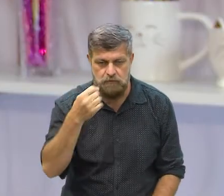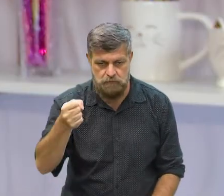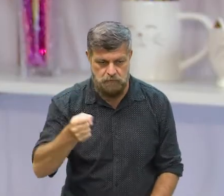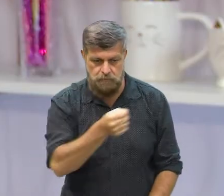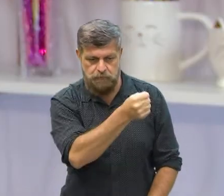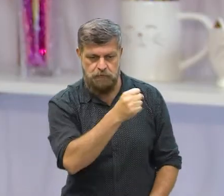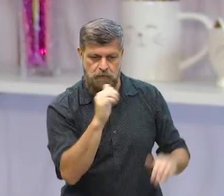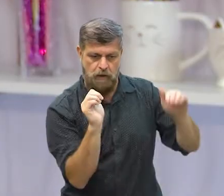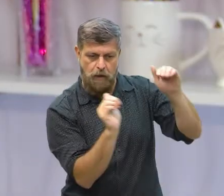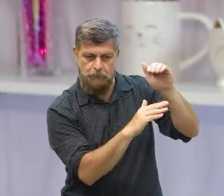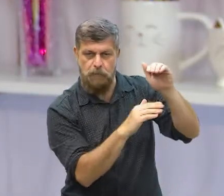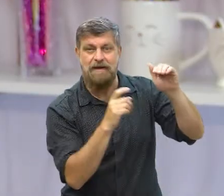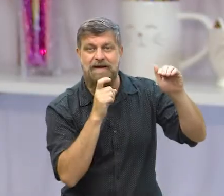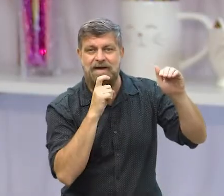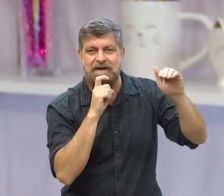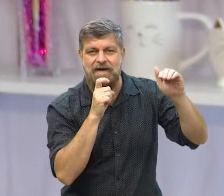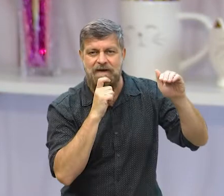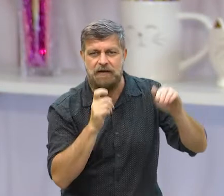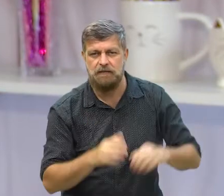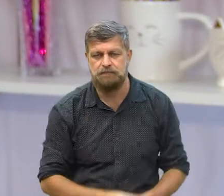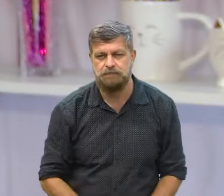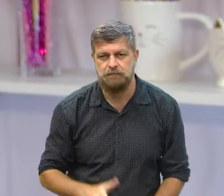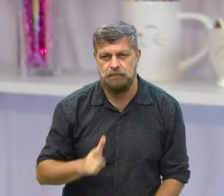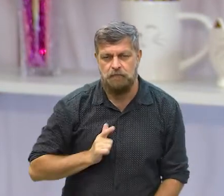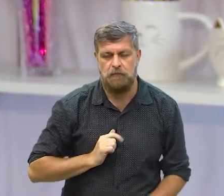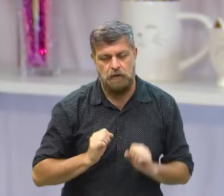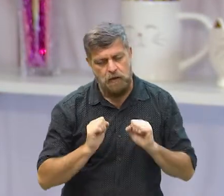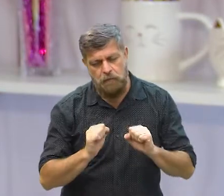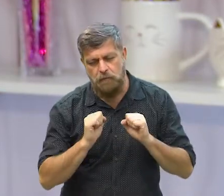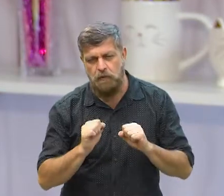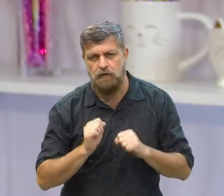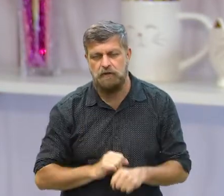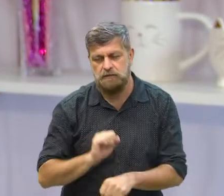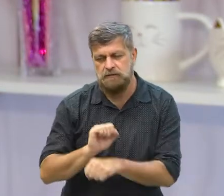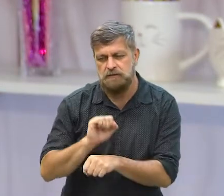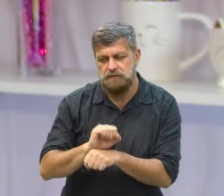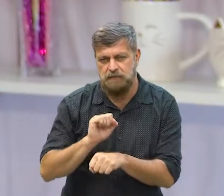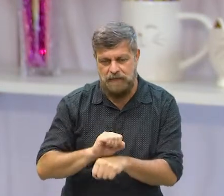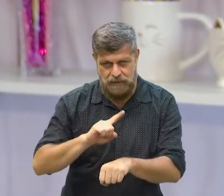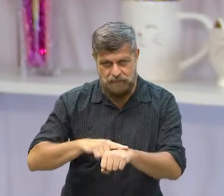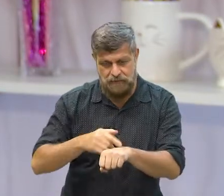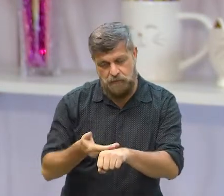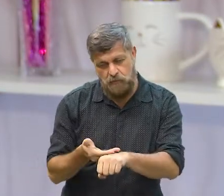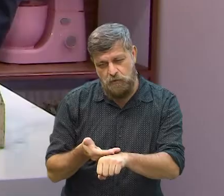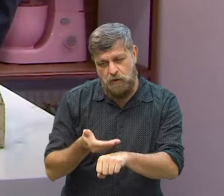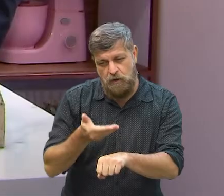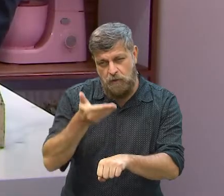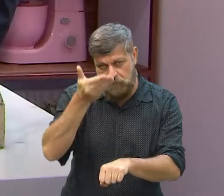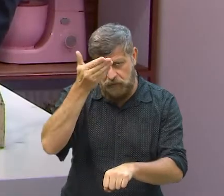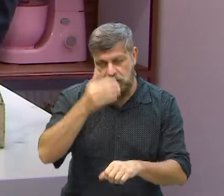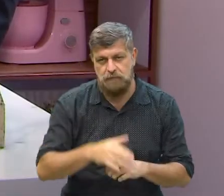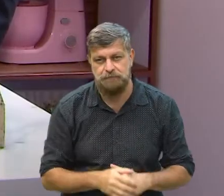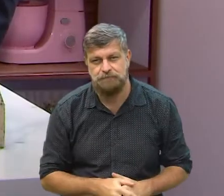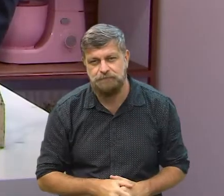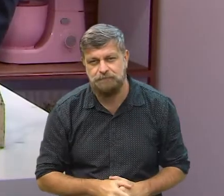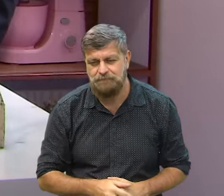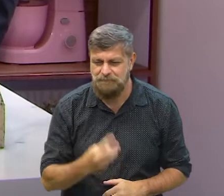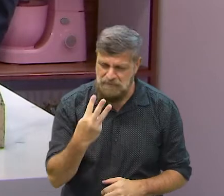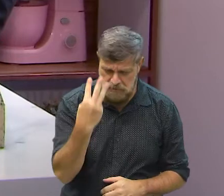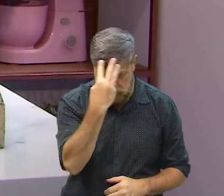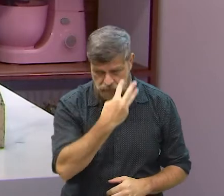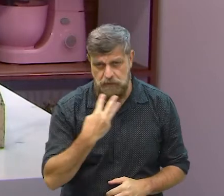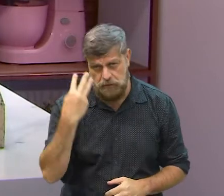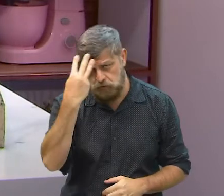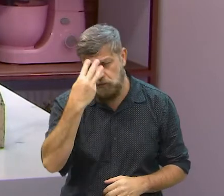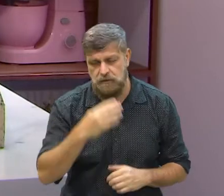congelador. Ou se for colocar na geladeira, mesmo na parte de baixo da geladeira, pode deixar um tempo maior, aproximadamente umas 3 horas. Perfeito. Bom,